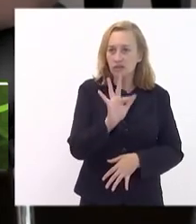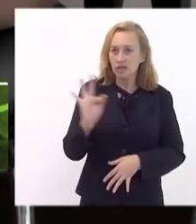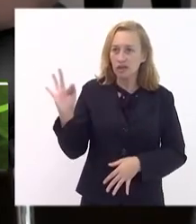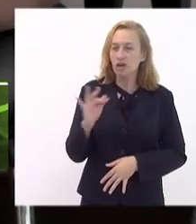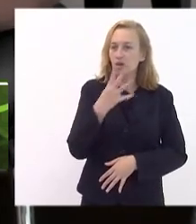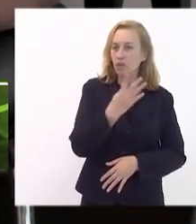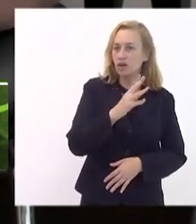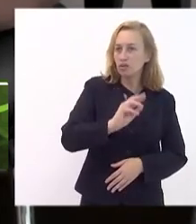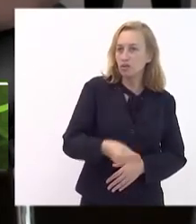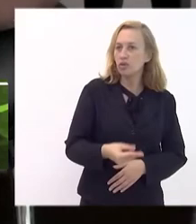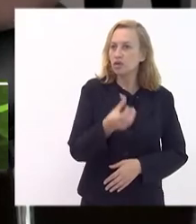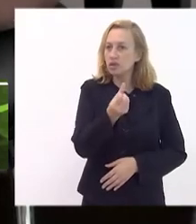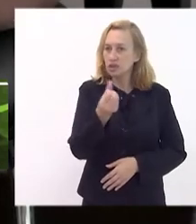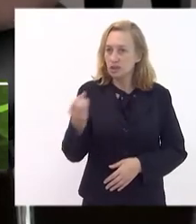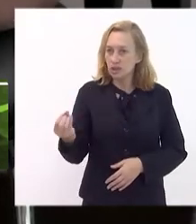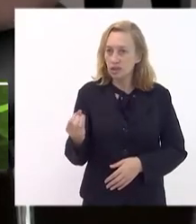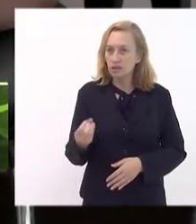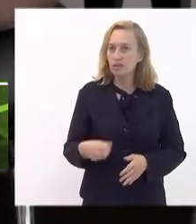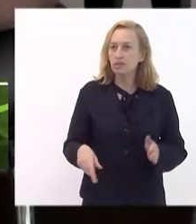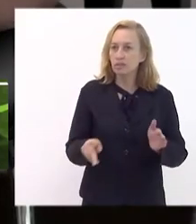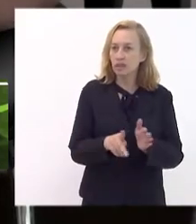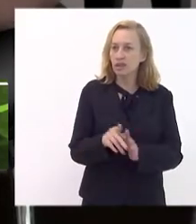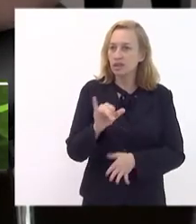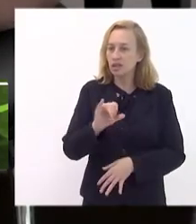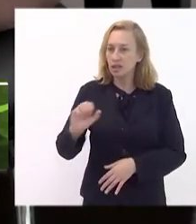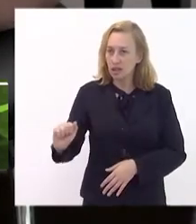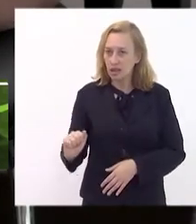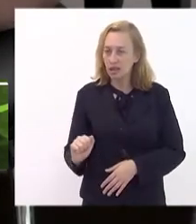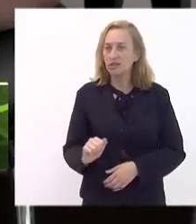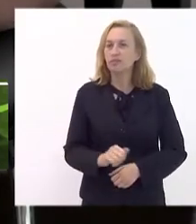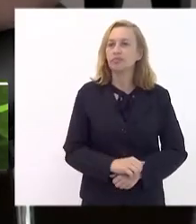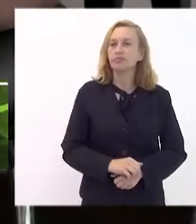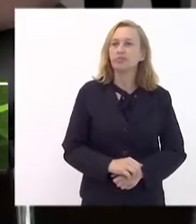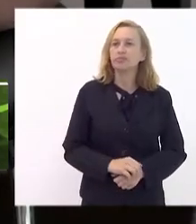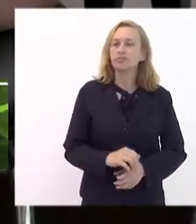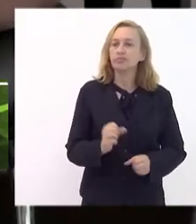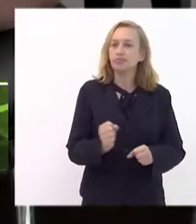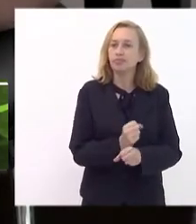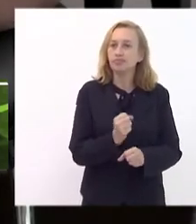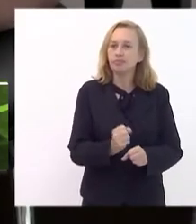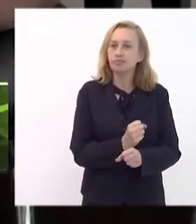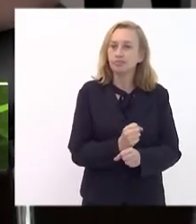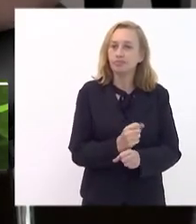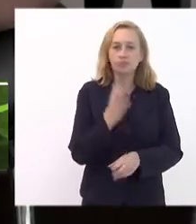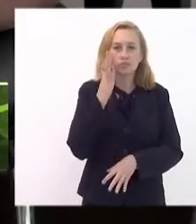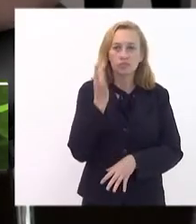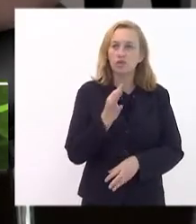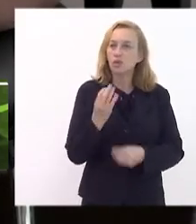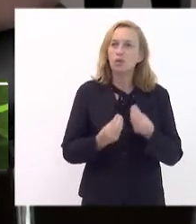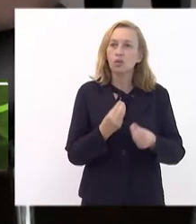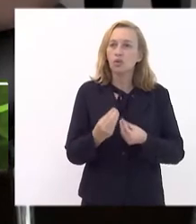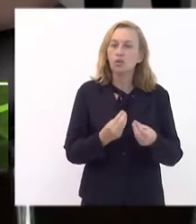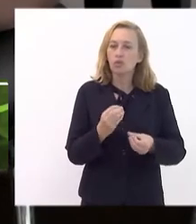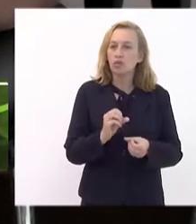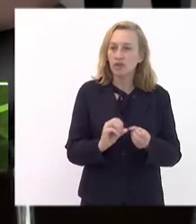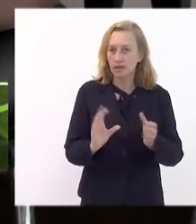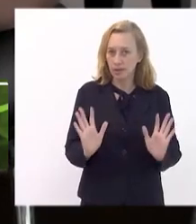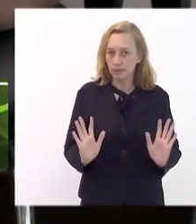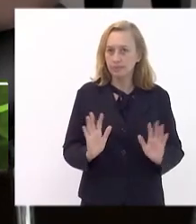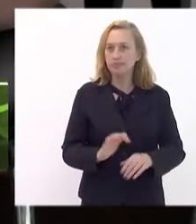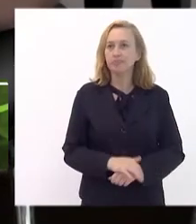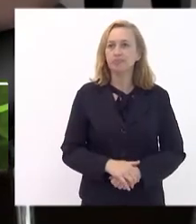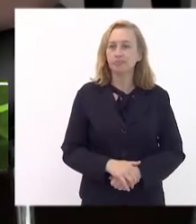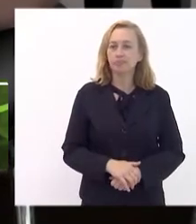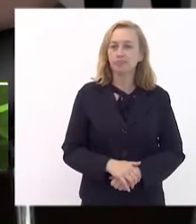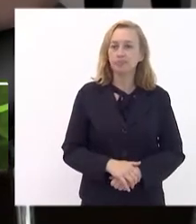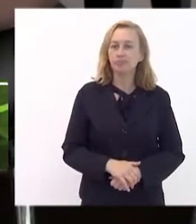milhões e 600. Está com INEA. Está com INEA. O projeto está com INEA. A obra, não sei como okay. é que vai ser, como é